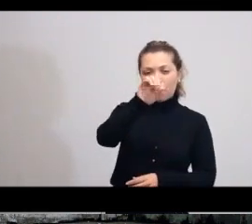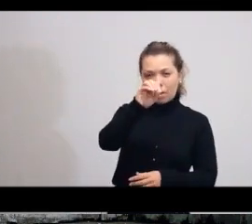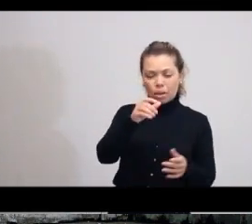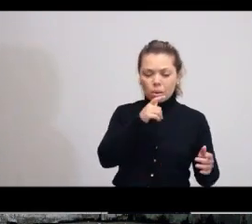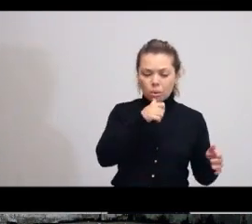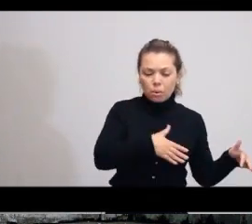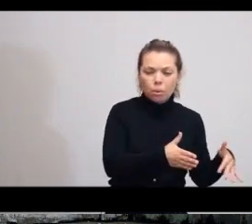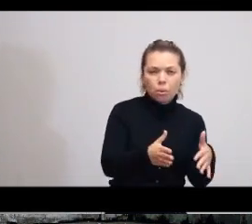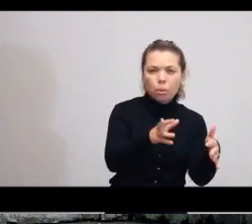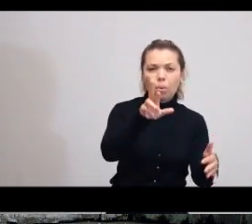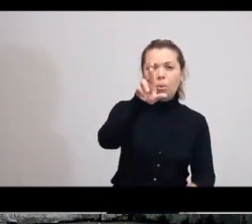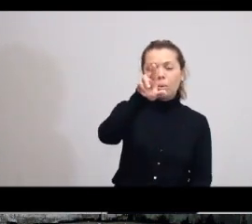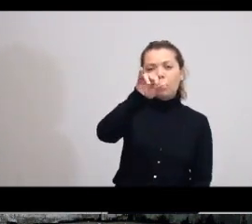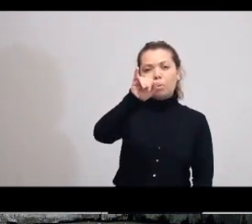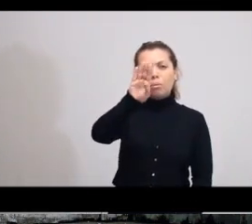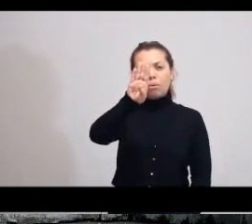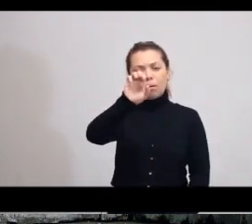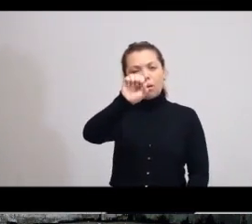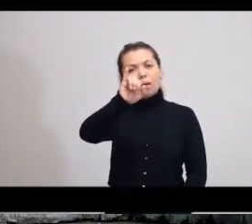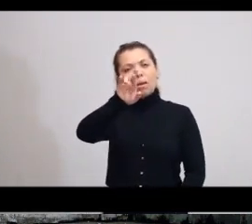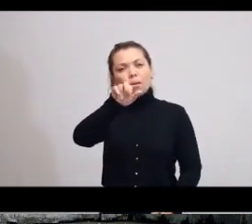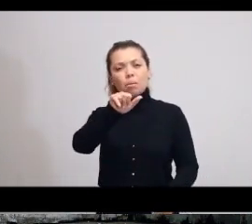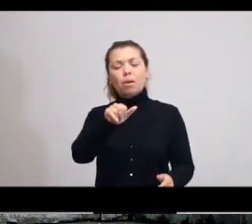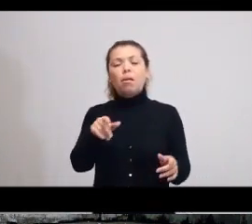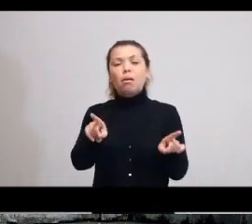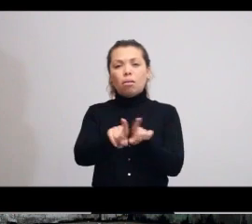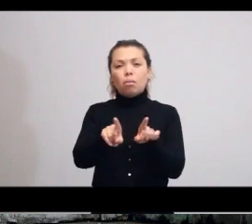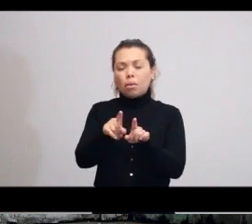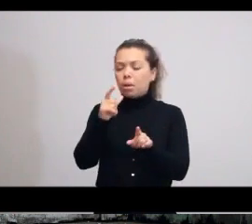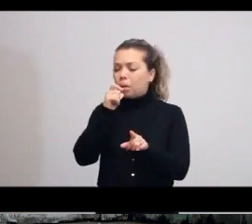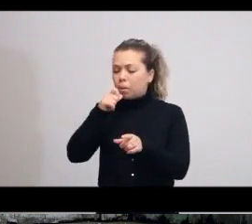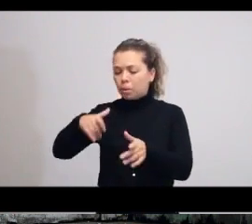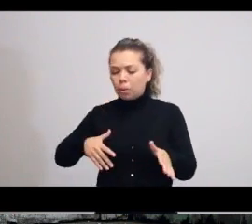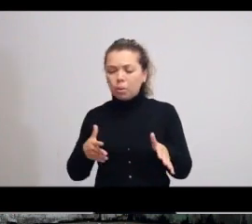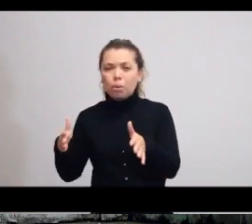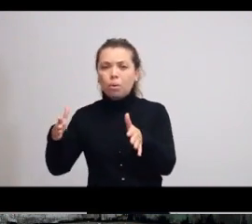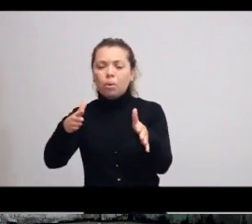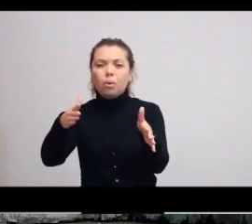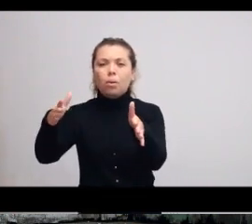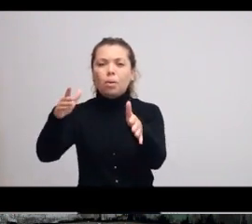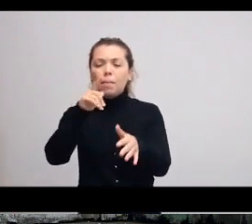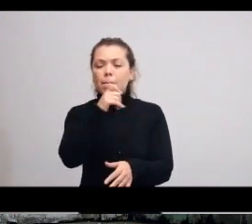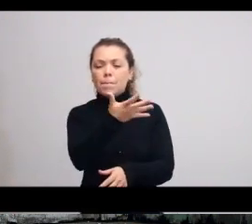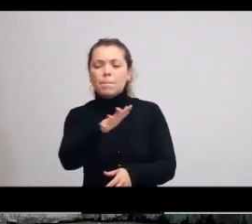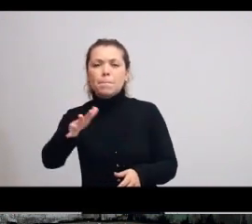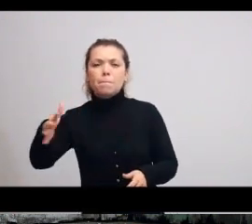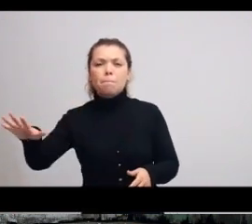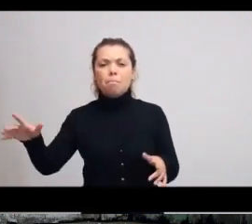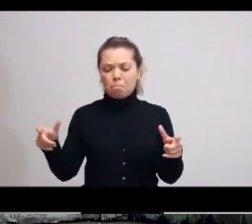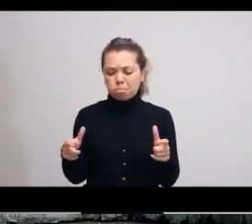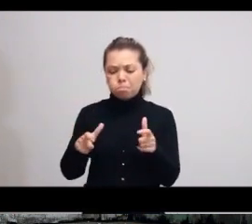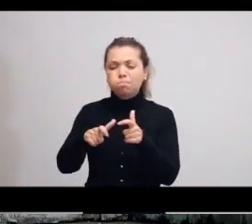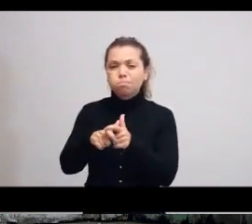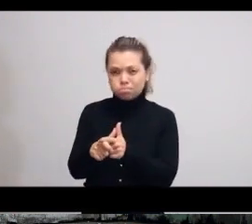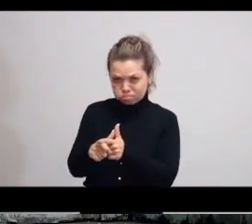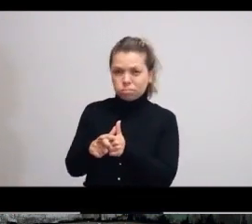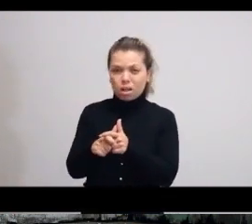Sambaqui é uma palavra que diz respeito à concentração de restos de cascas de moluscos dispostos de forma